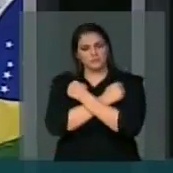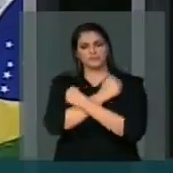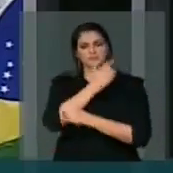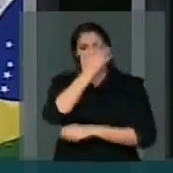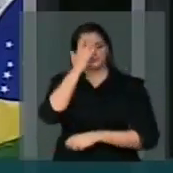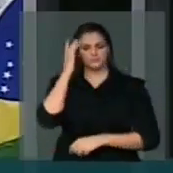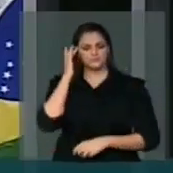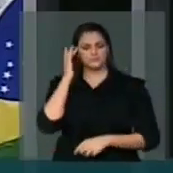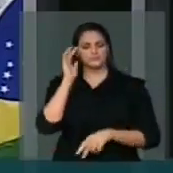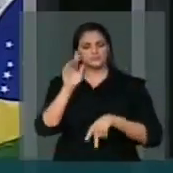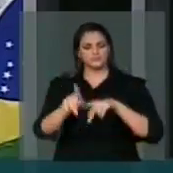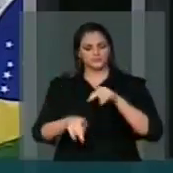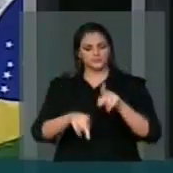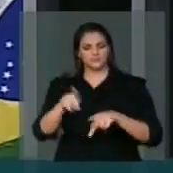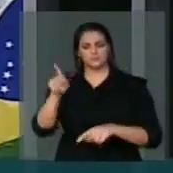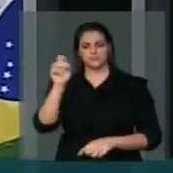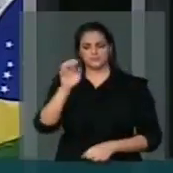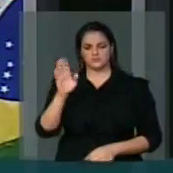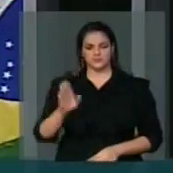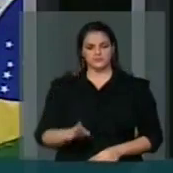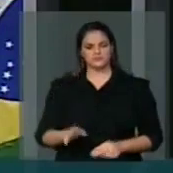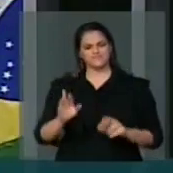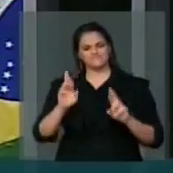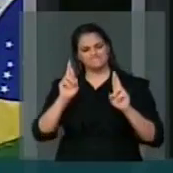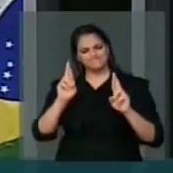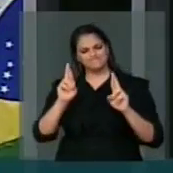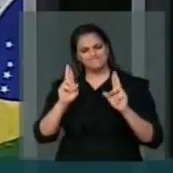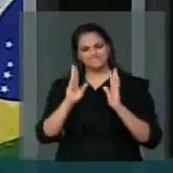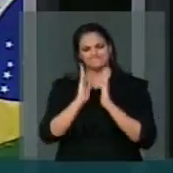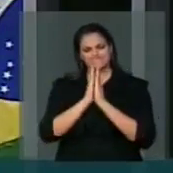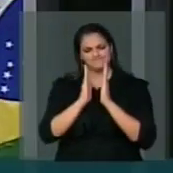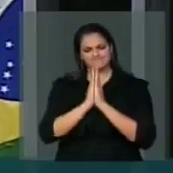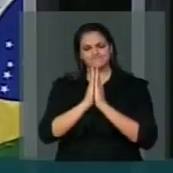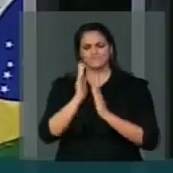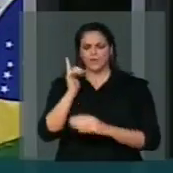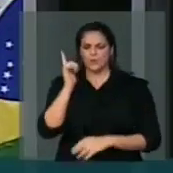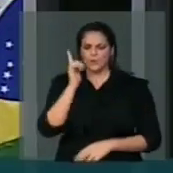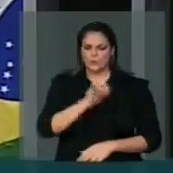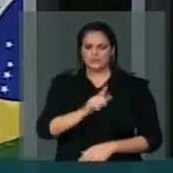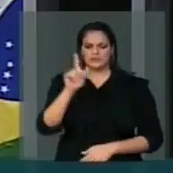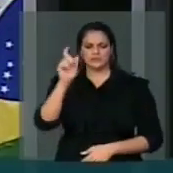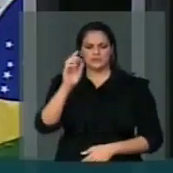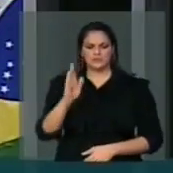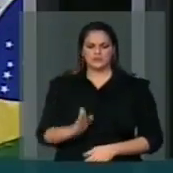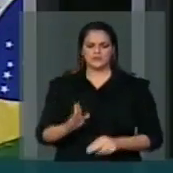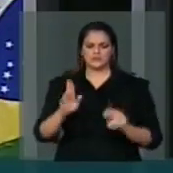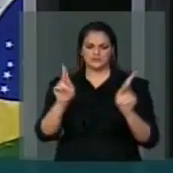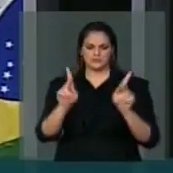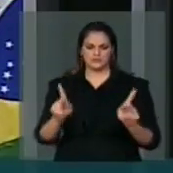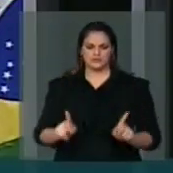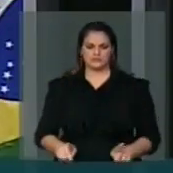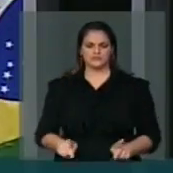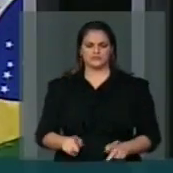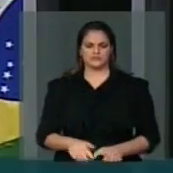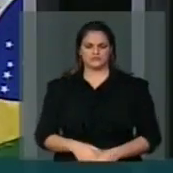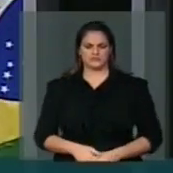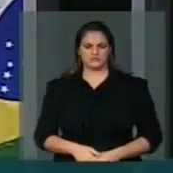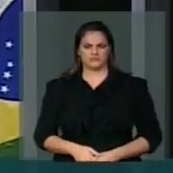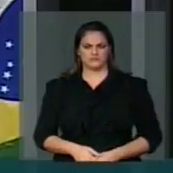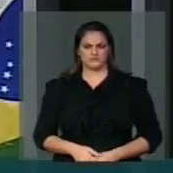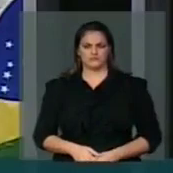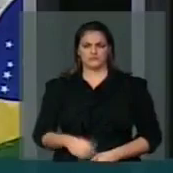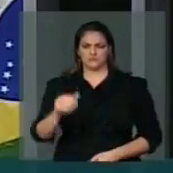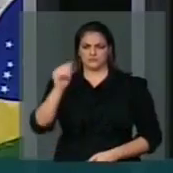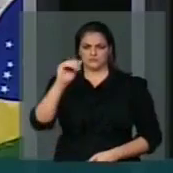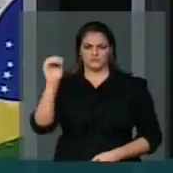e torço, rezo, para que o Brasil finalmente encontre paz. O Brasil